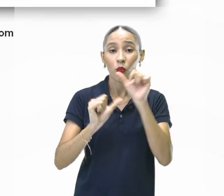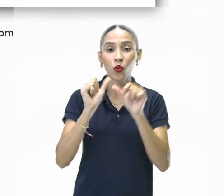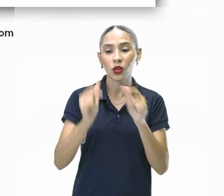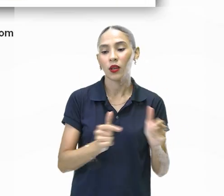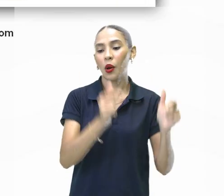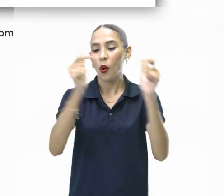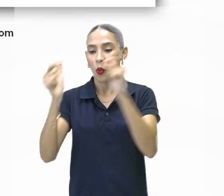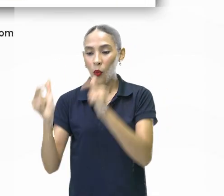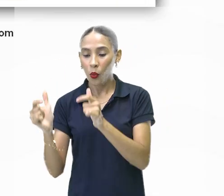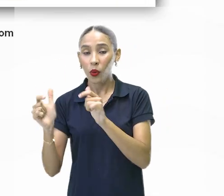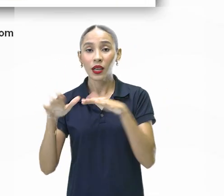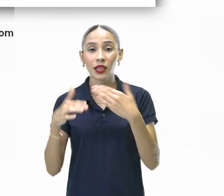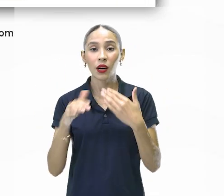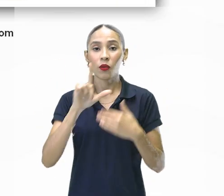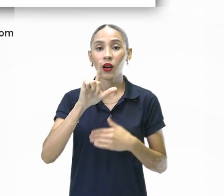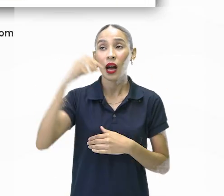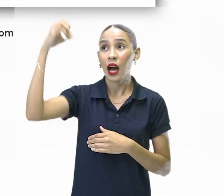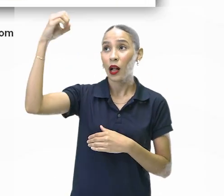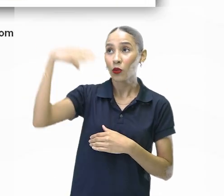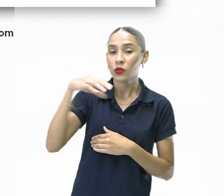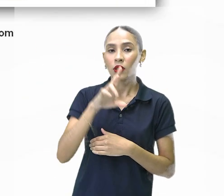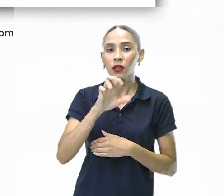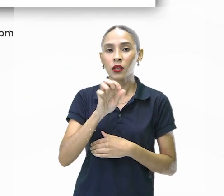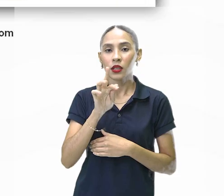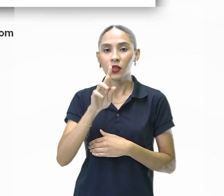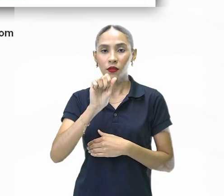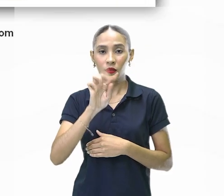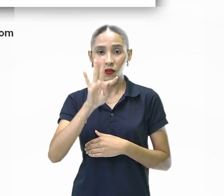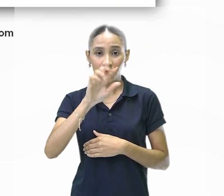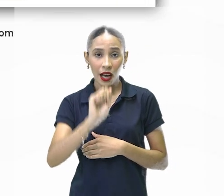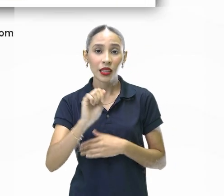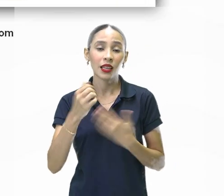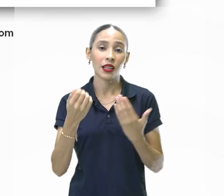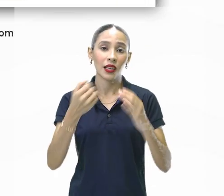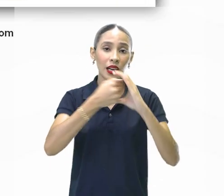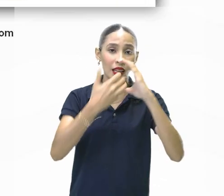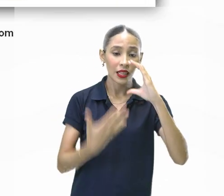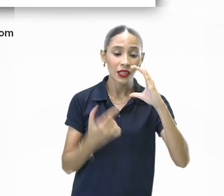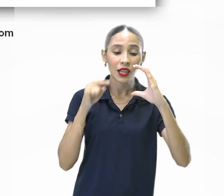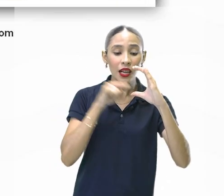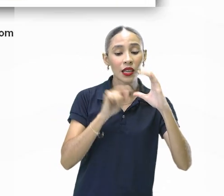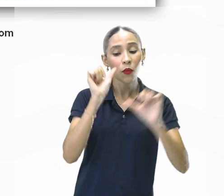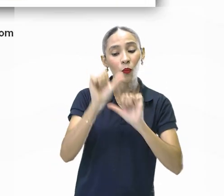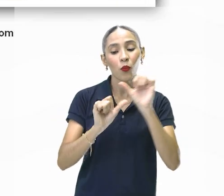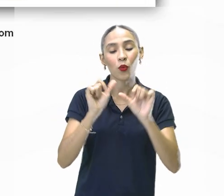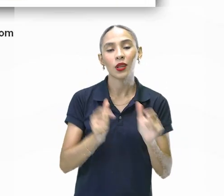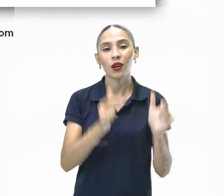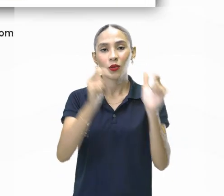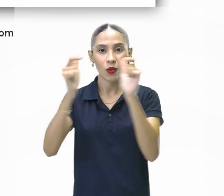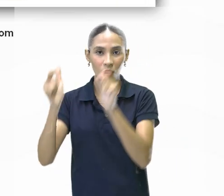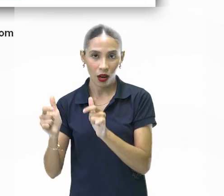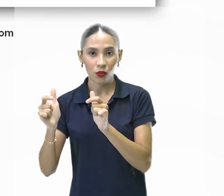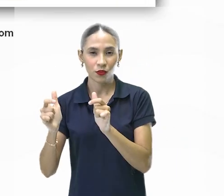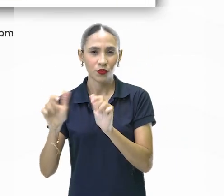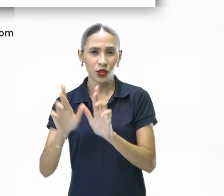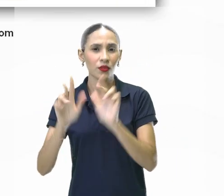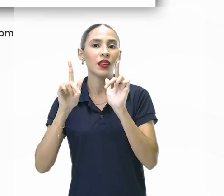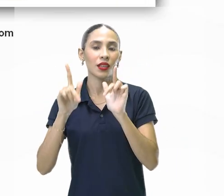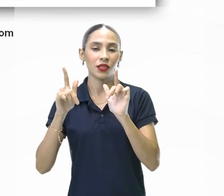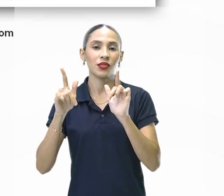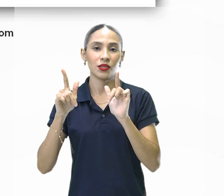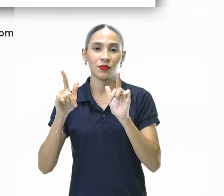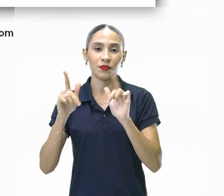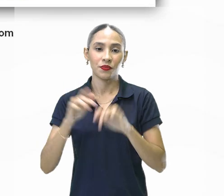então, que a luz refrata quando ela passa de um meio que tem certas características para outro meio distinto, com